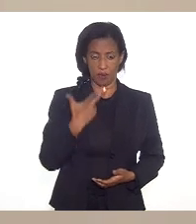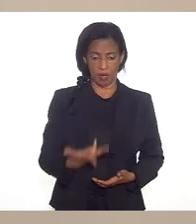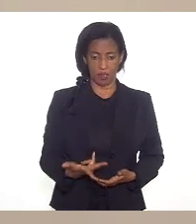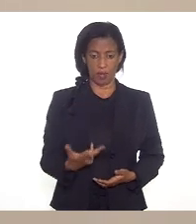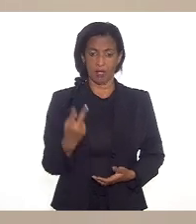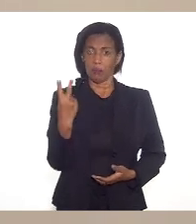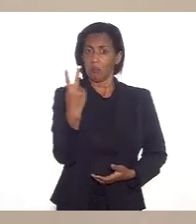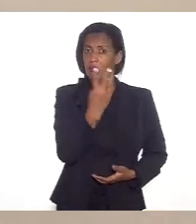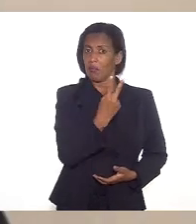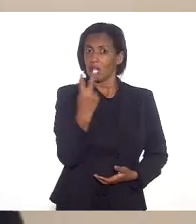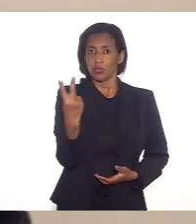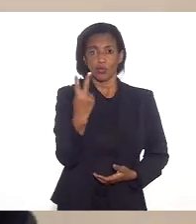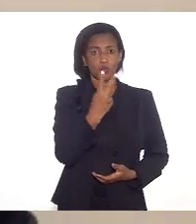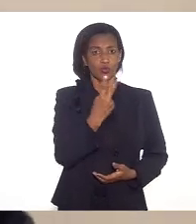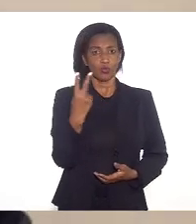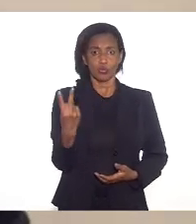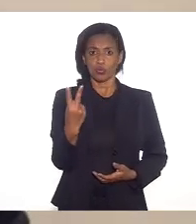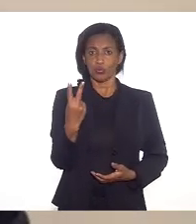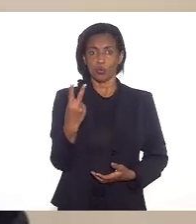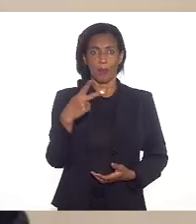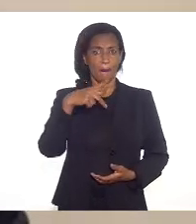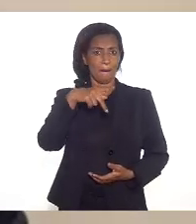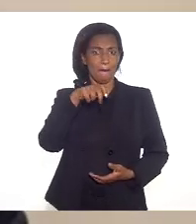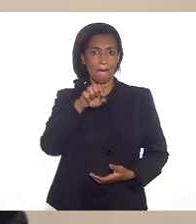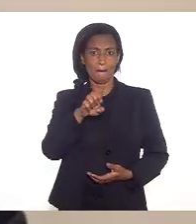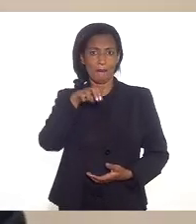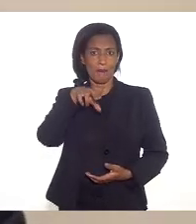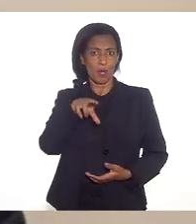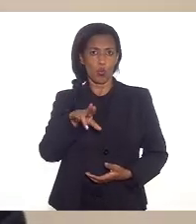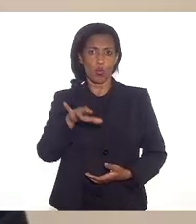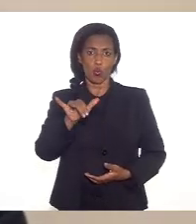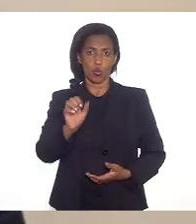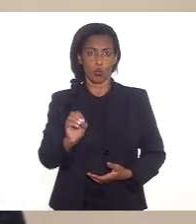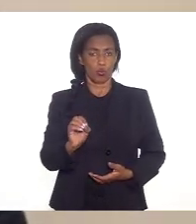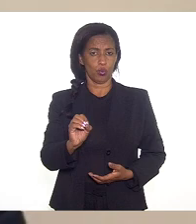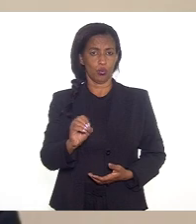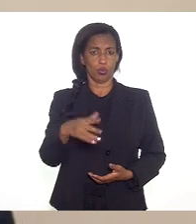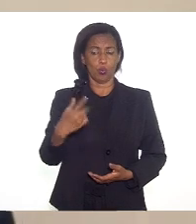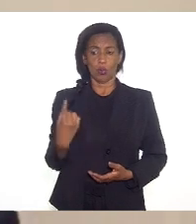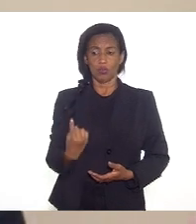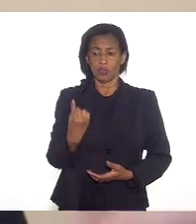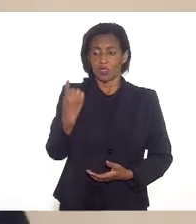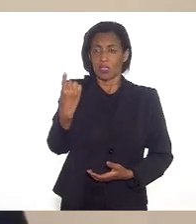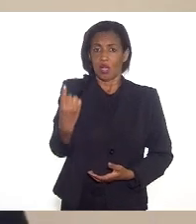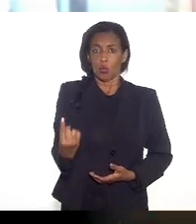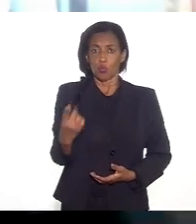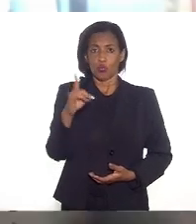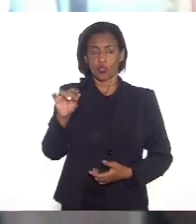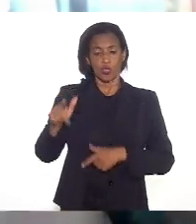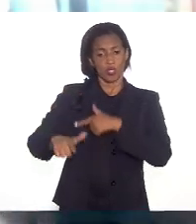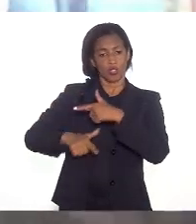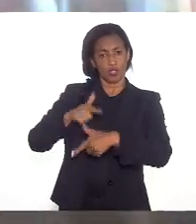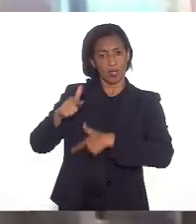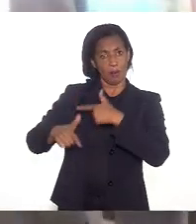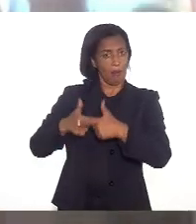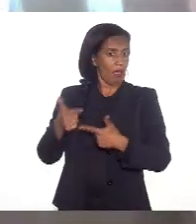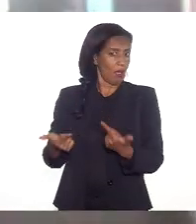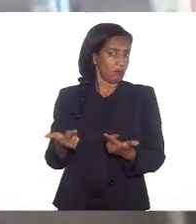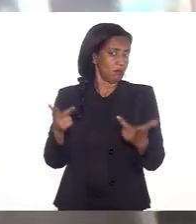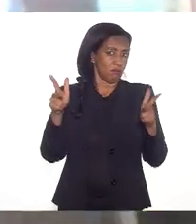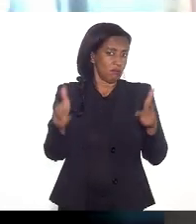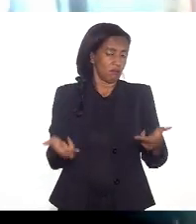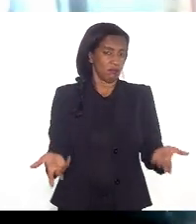os dois tratam de pecúnio, Mink, porque então, quando você dá um dia de trabalho é a mesma só coisa. Só isso que... Tá bom, tudo